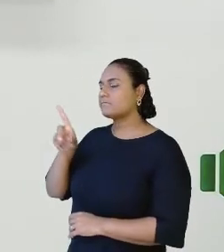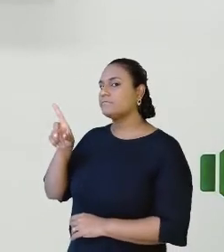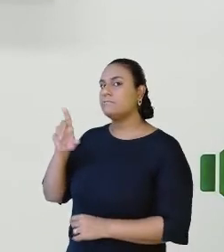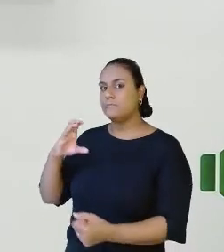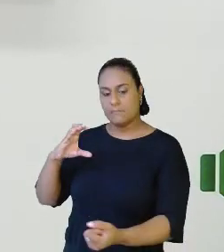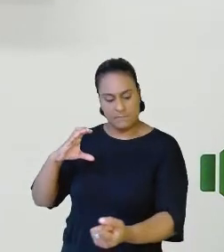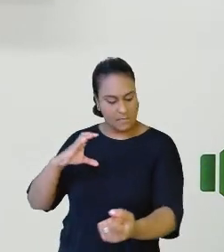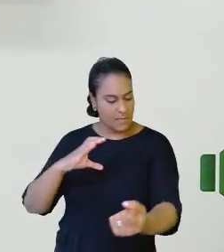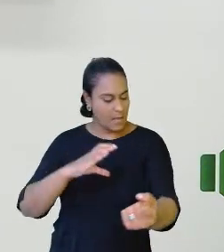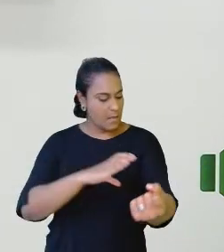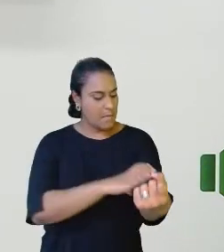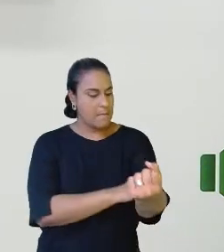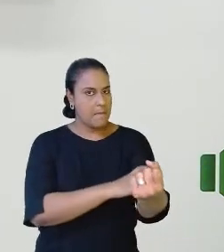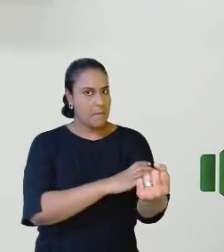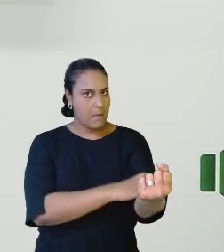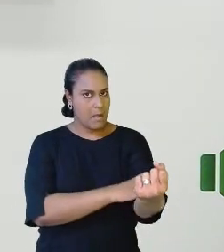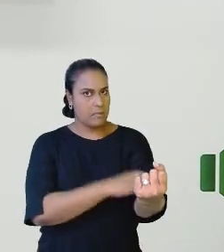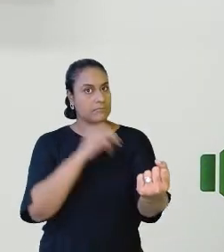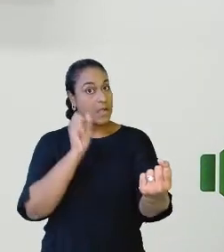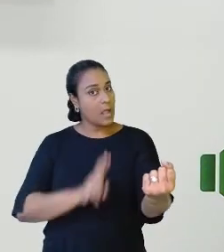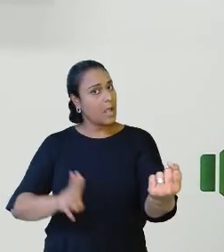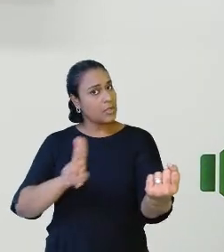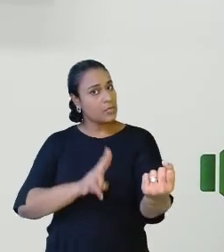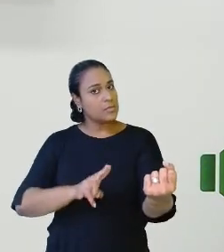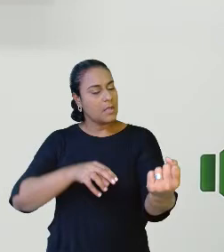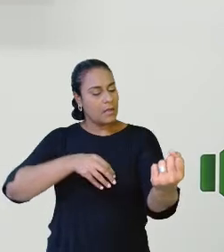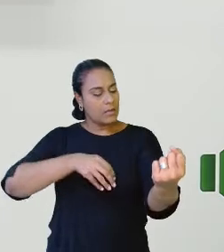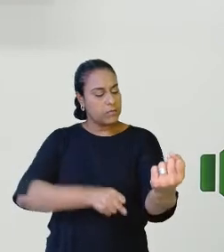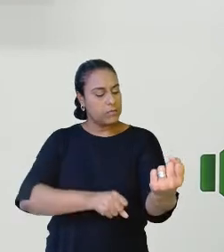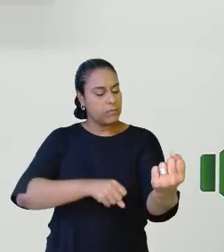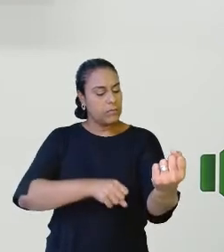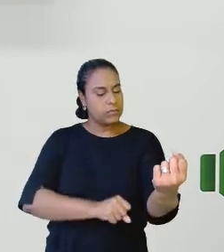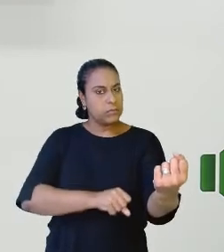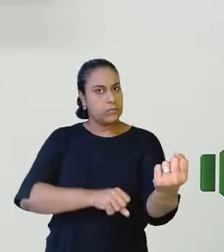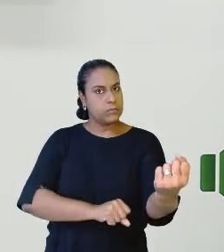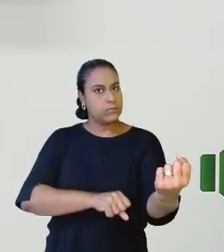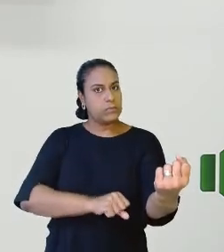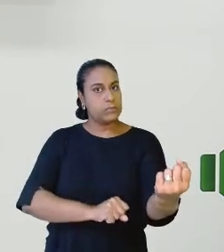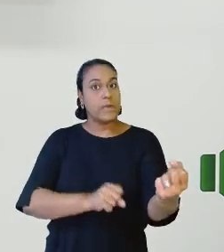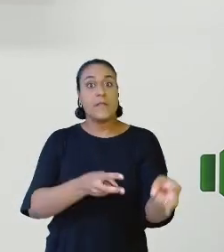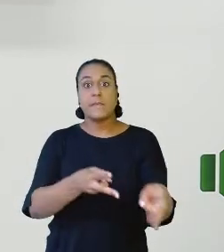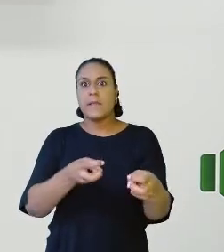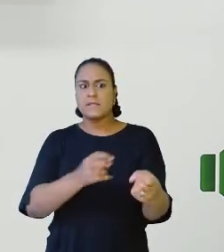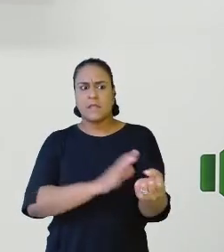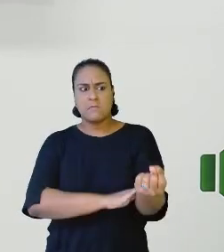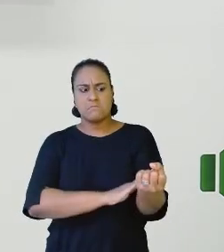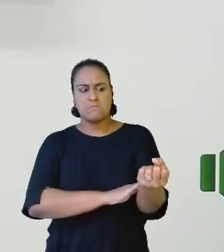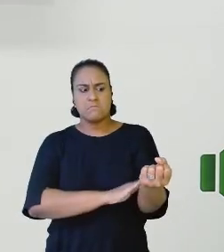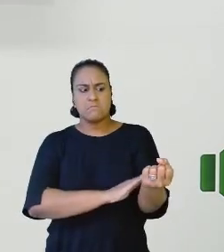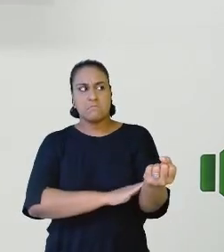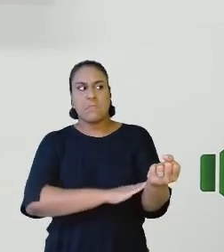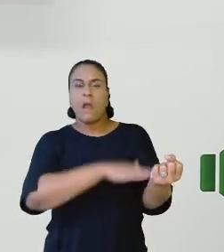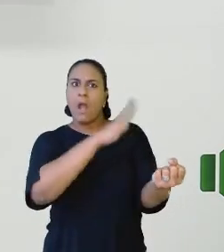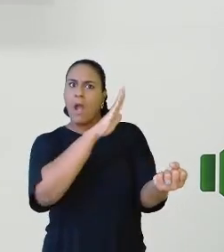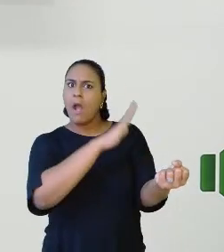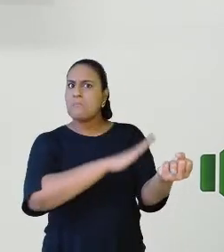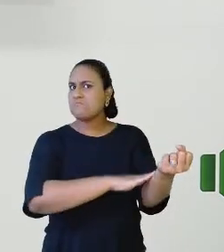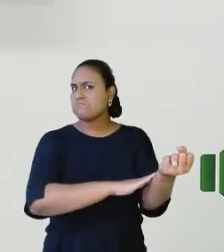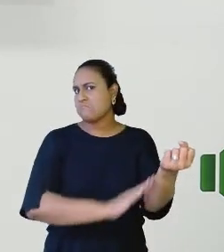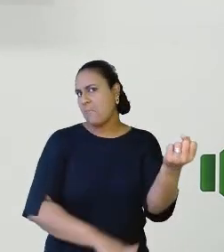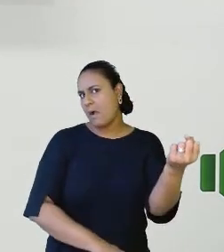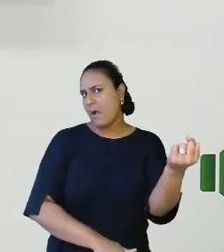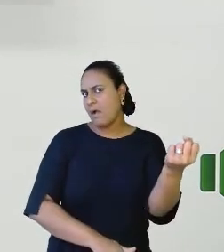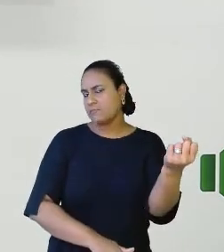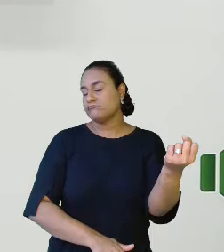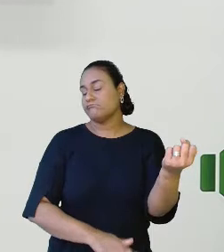um aparelho que nós usamos para aferir a pressão sanguínea, para saber se está tudo normal, se está tudo